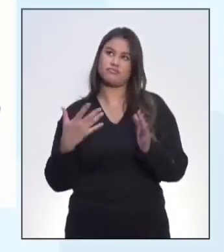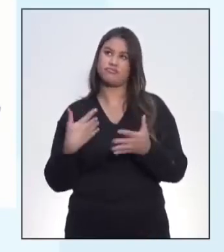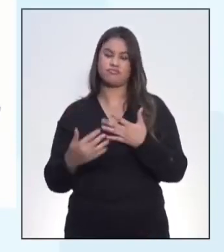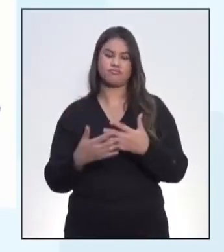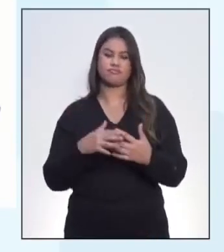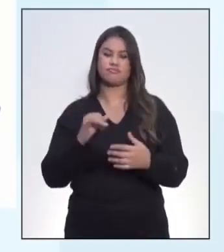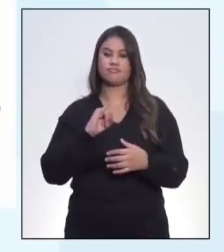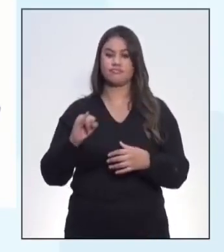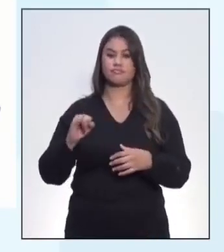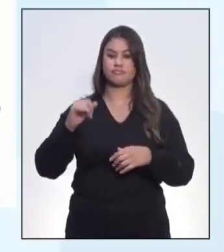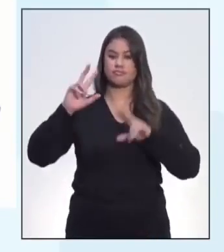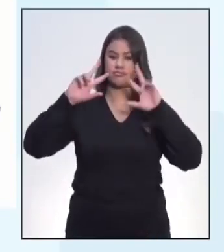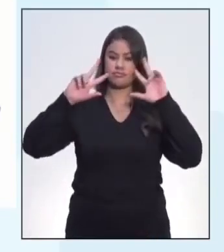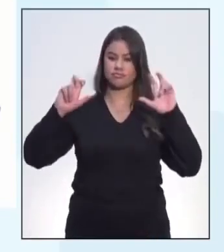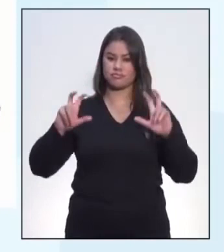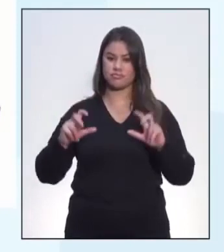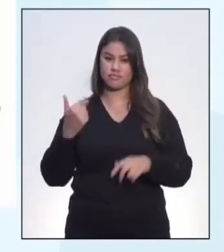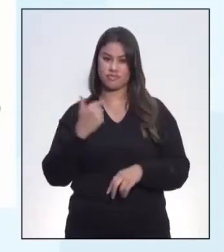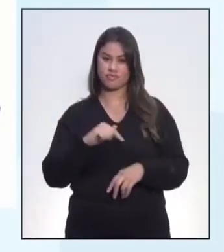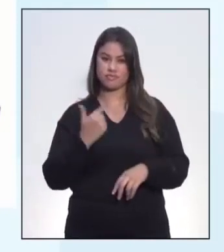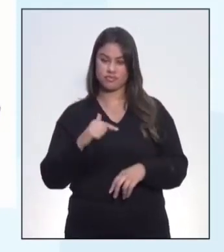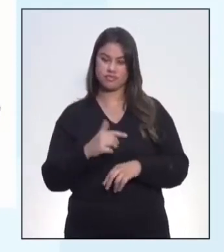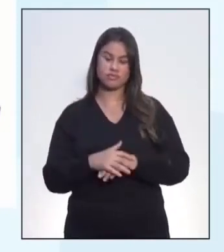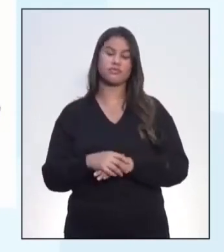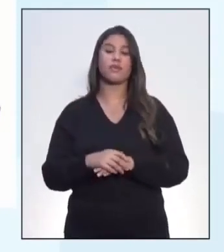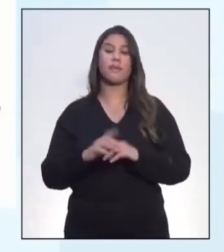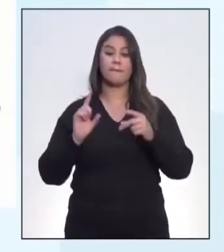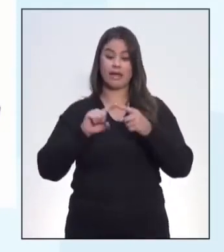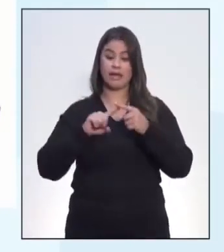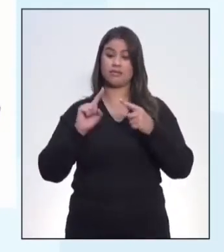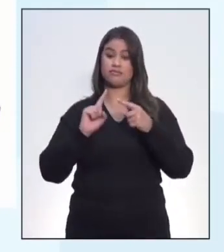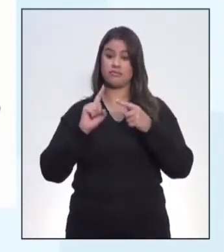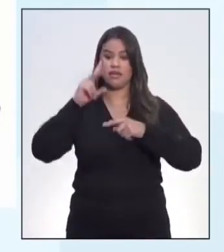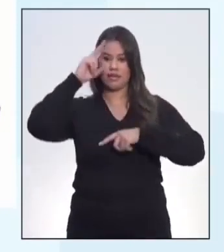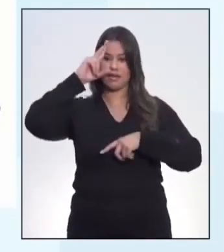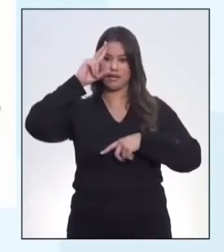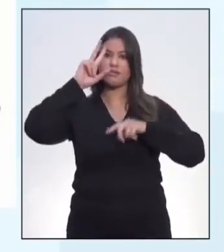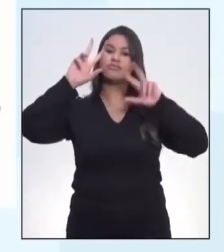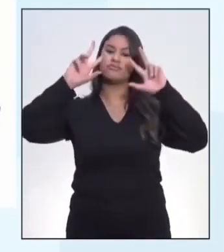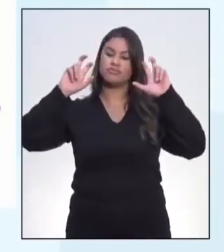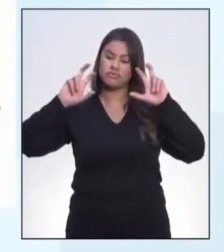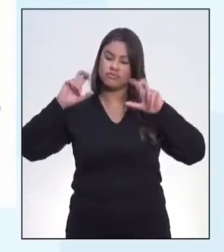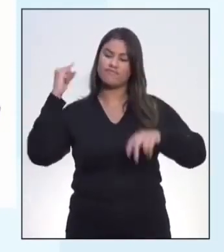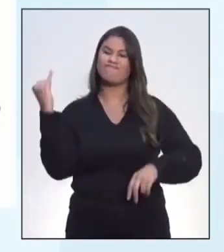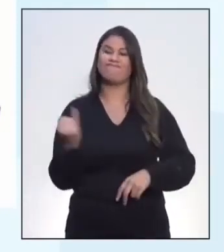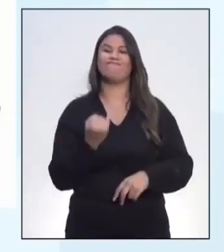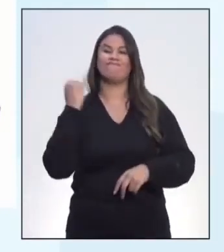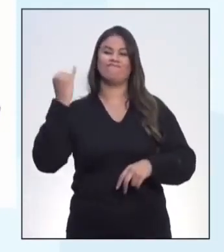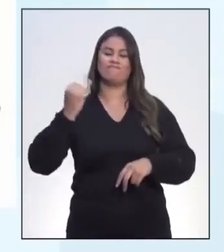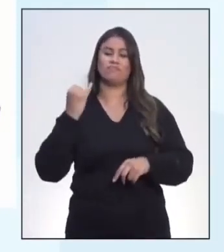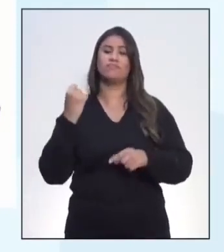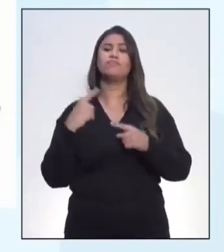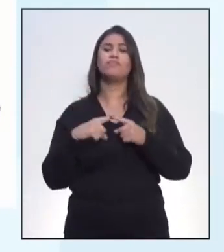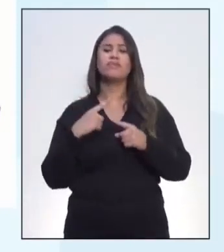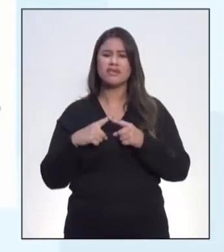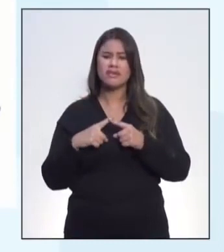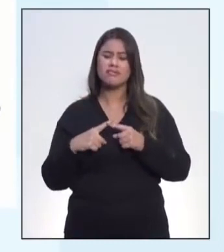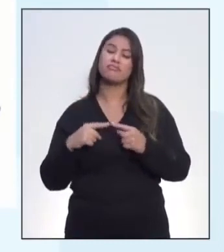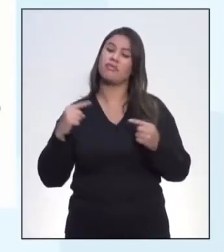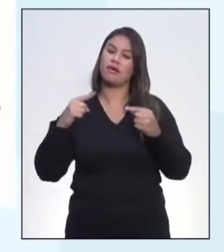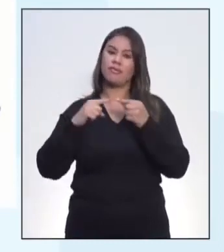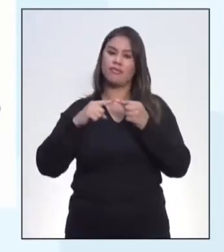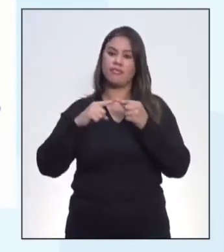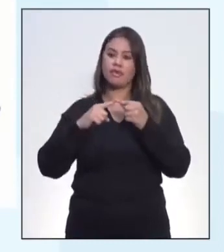o título, e a gente trabalhou essa questão, né, do título, é extremamente importante, porque o título ele resume o que você vai